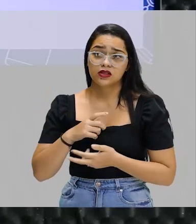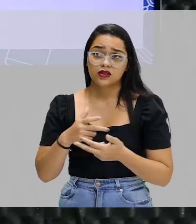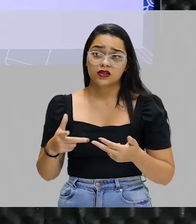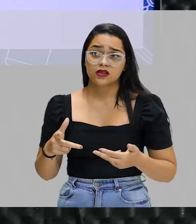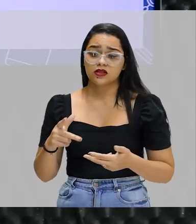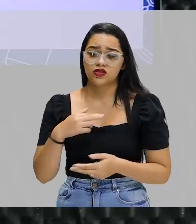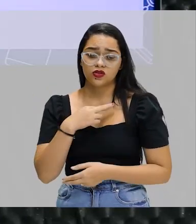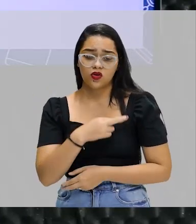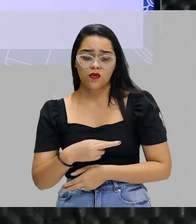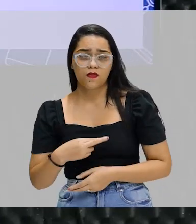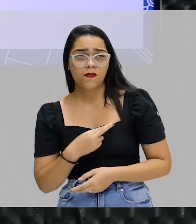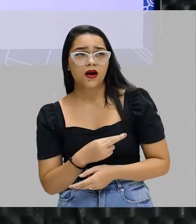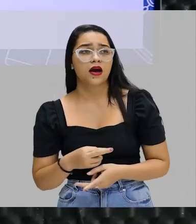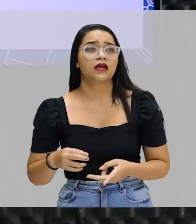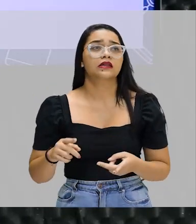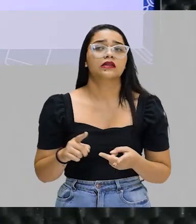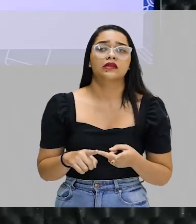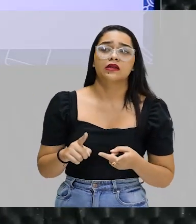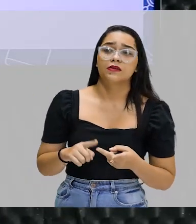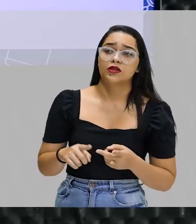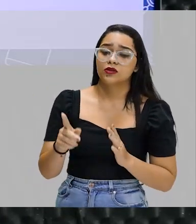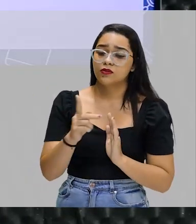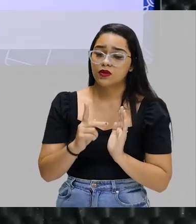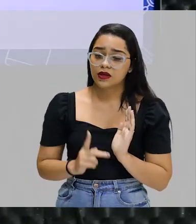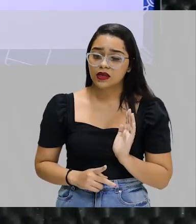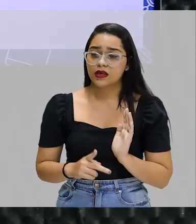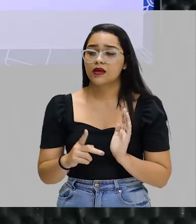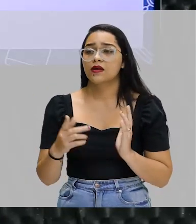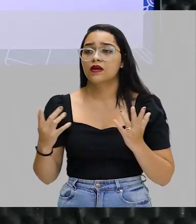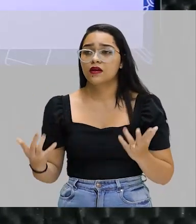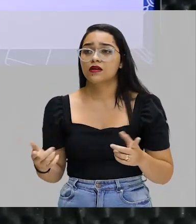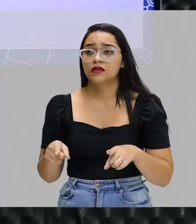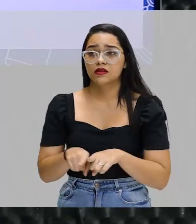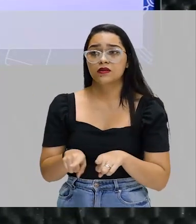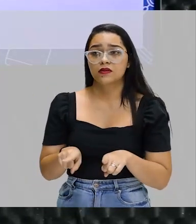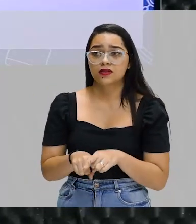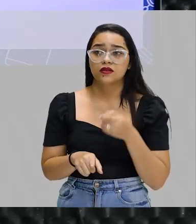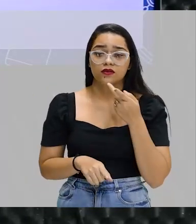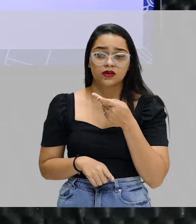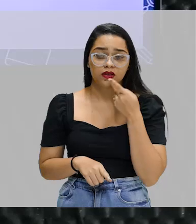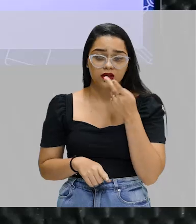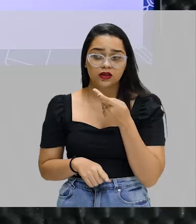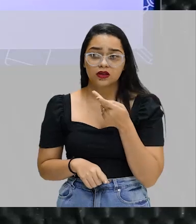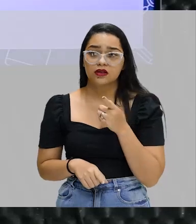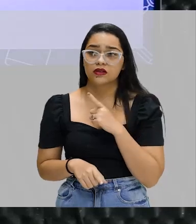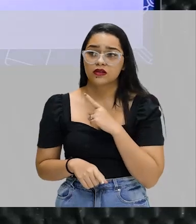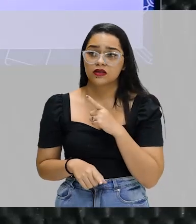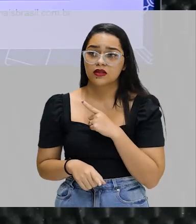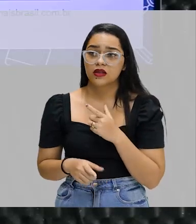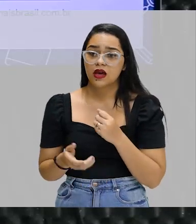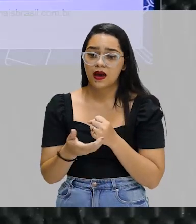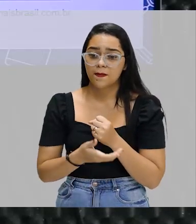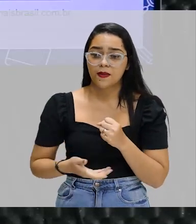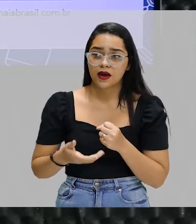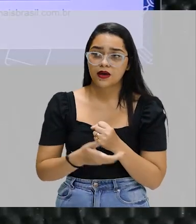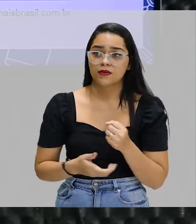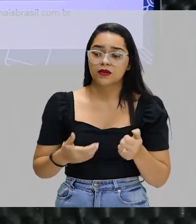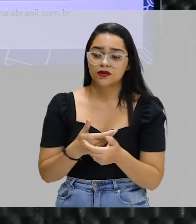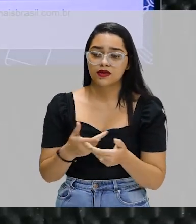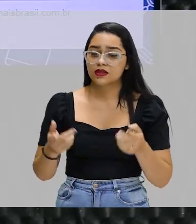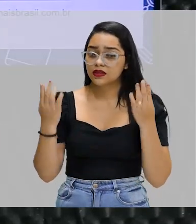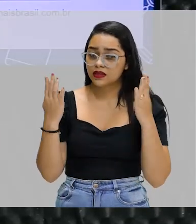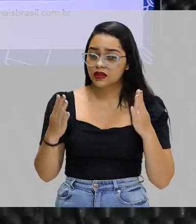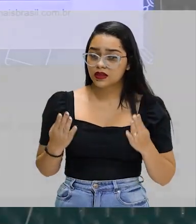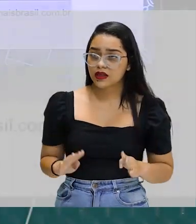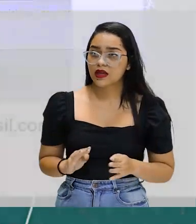de romances, já tivemos fragmentos de poemas e poesias que foram citados e serviram como base para essas análises